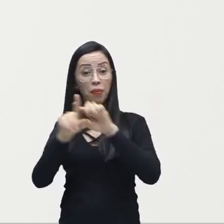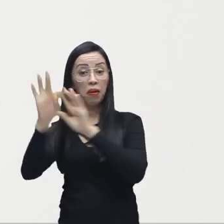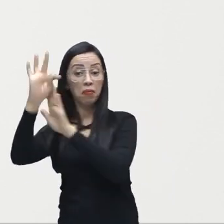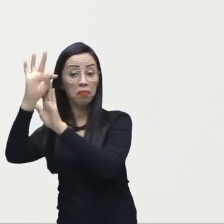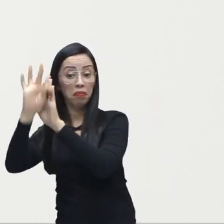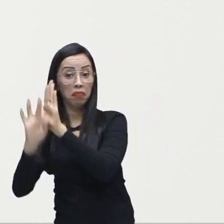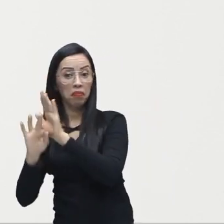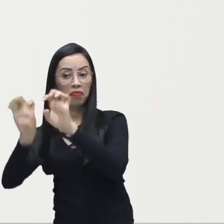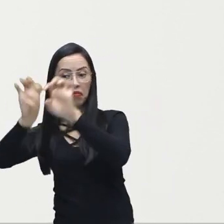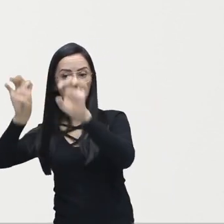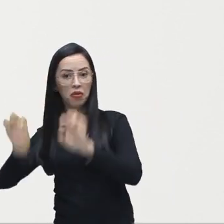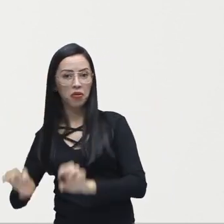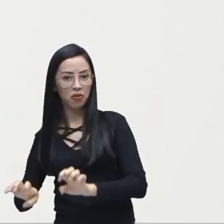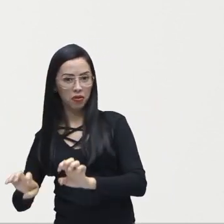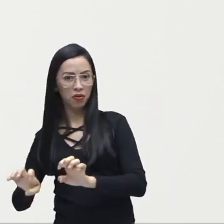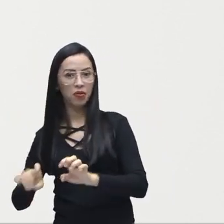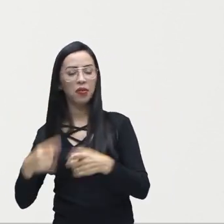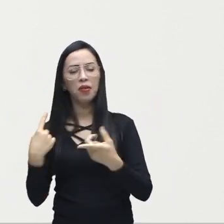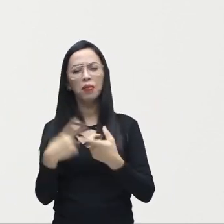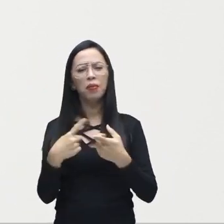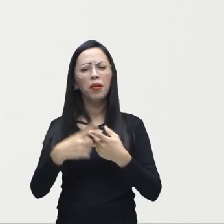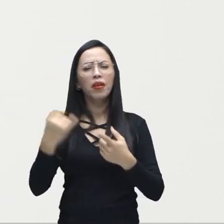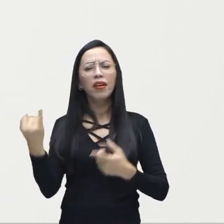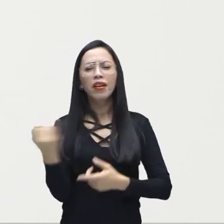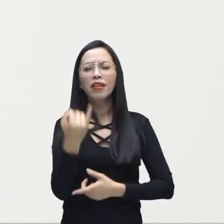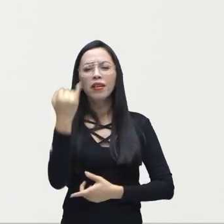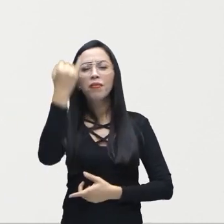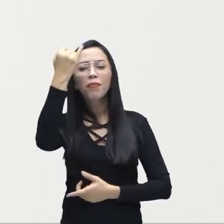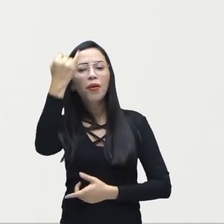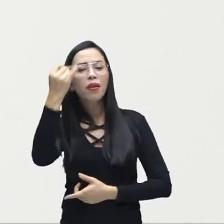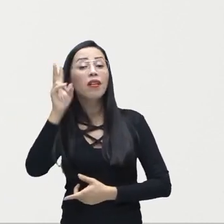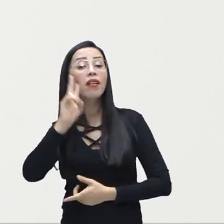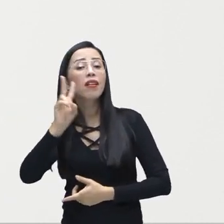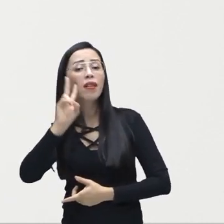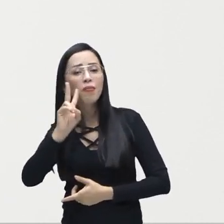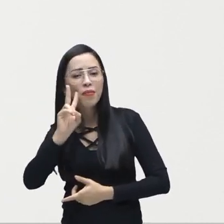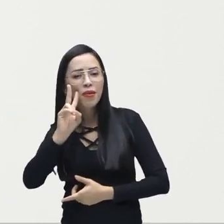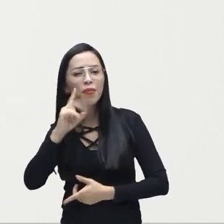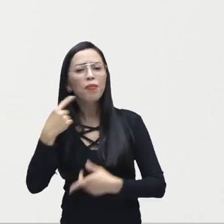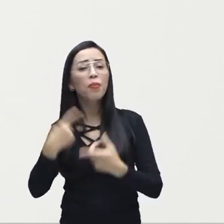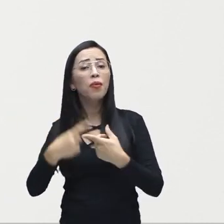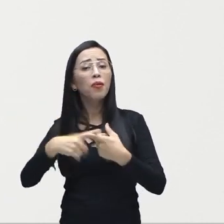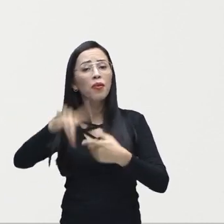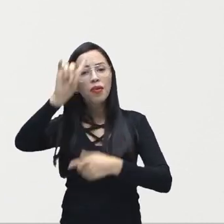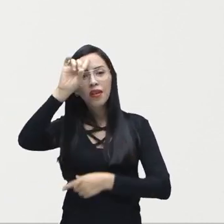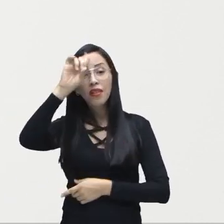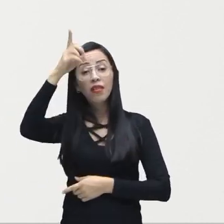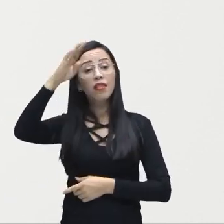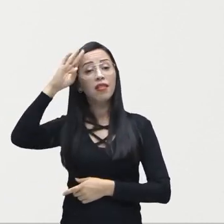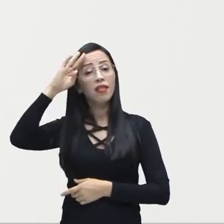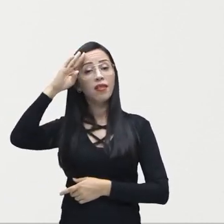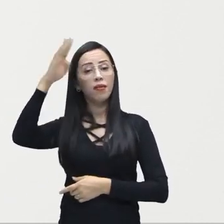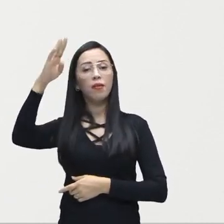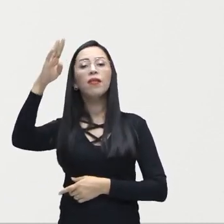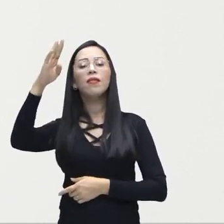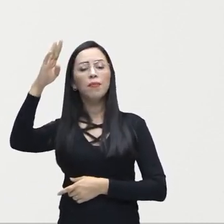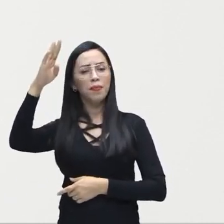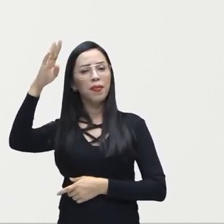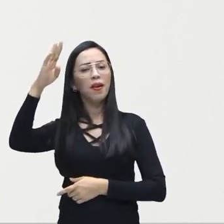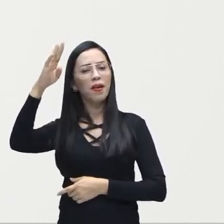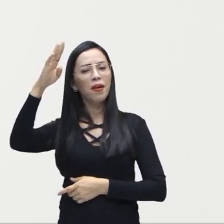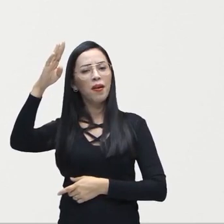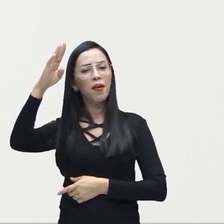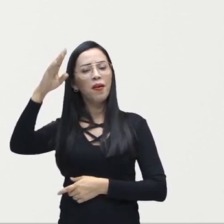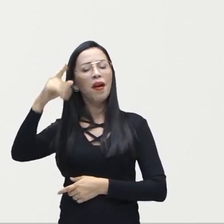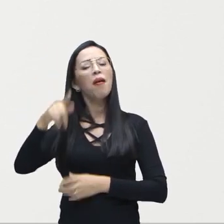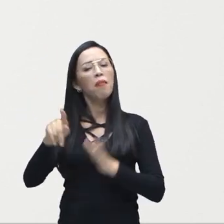do texto. Por que é importante retomar? Porque a ideia principal vai estar exatamente nessa